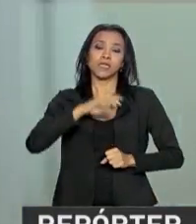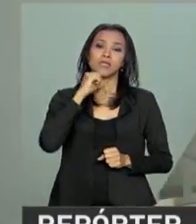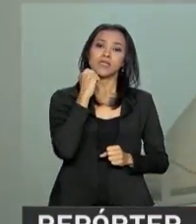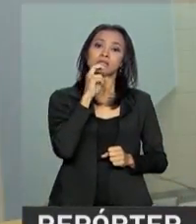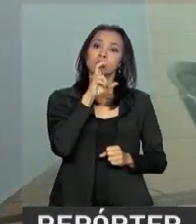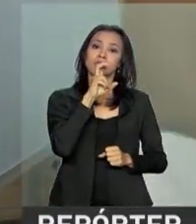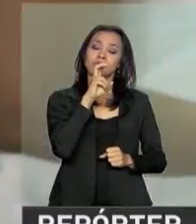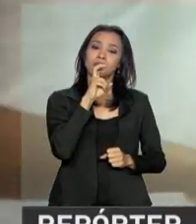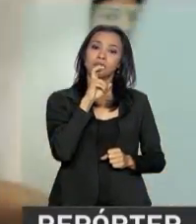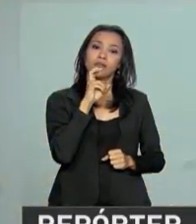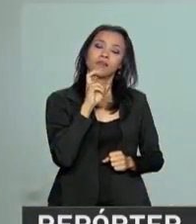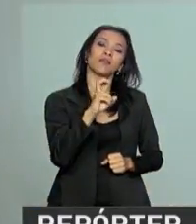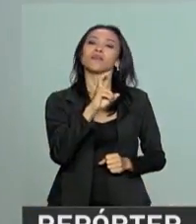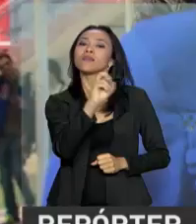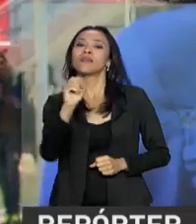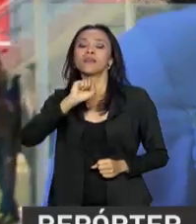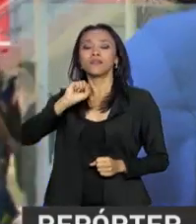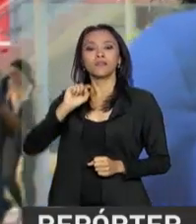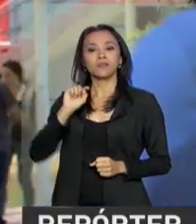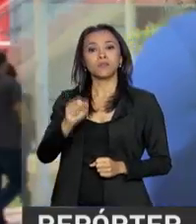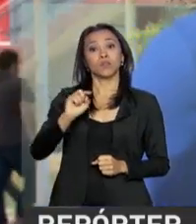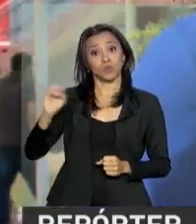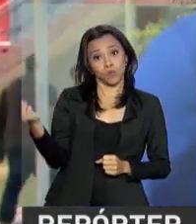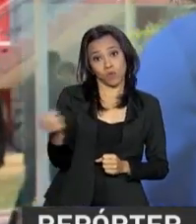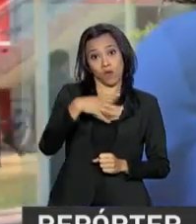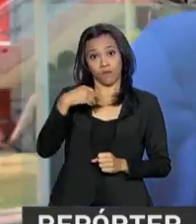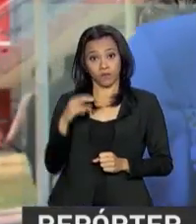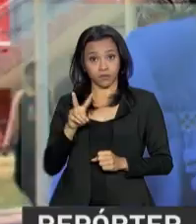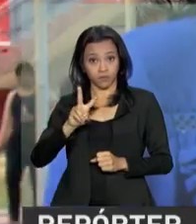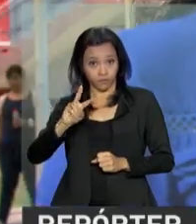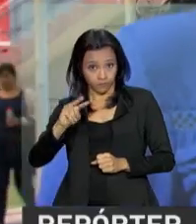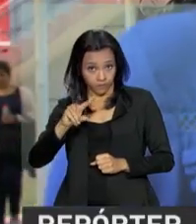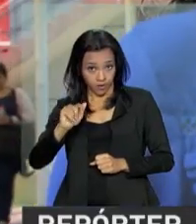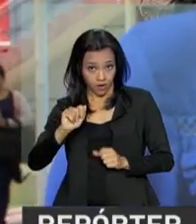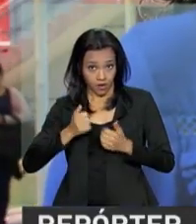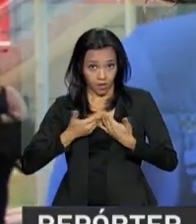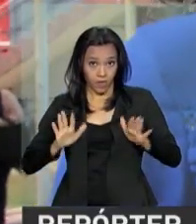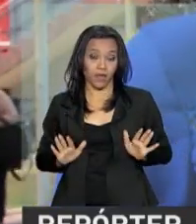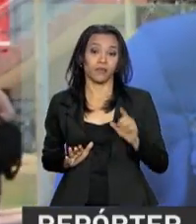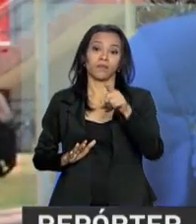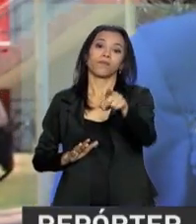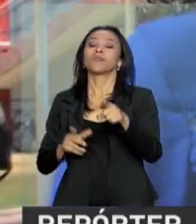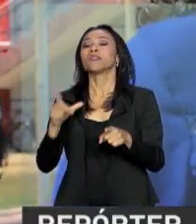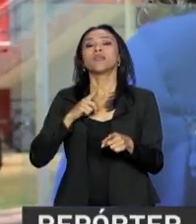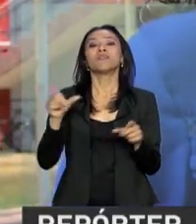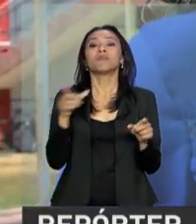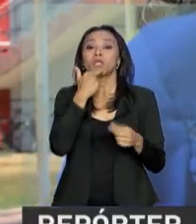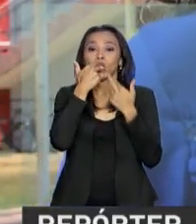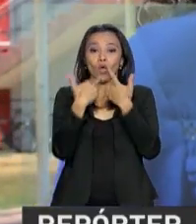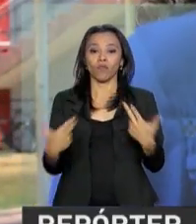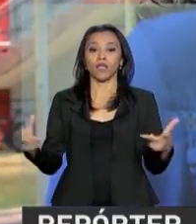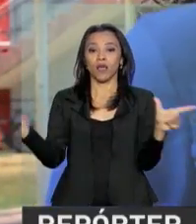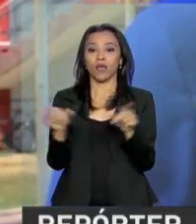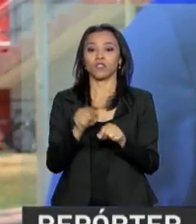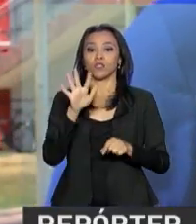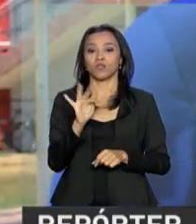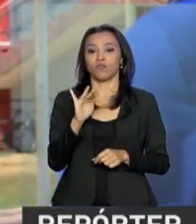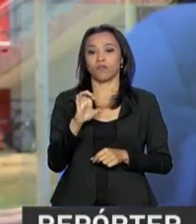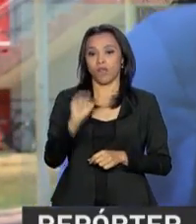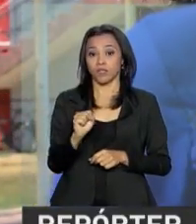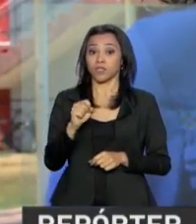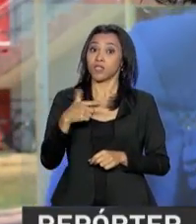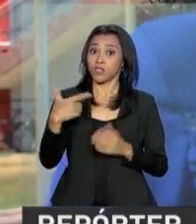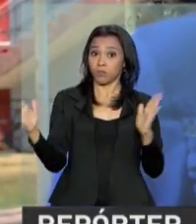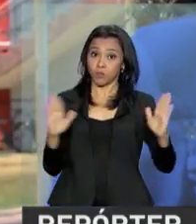novas vagas para o tempo integral. Novidades também no financiamento estudantil, o FIES. Em 2018, os alunos que